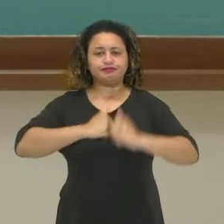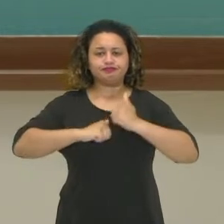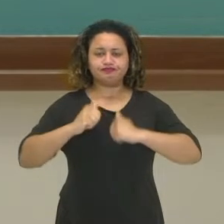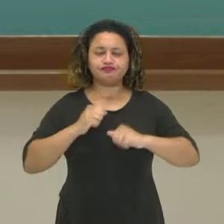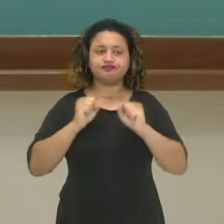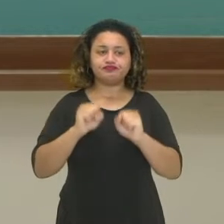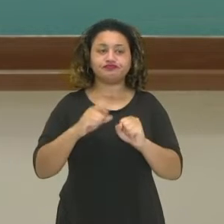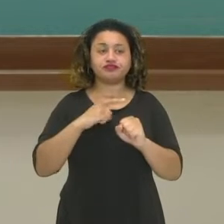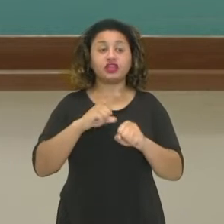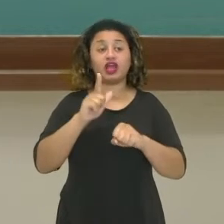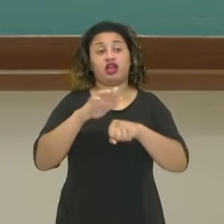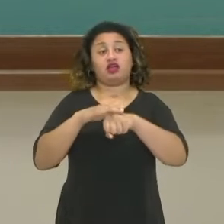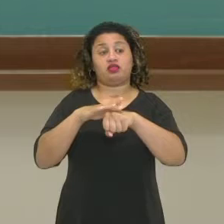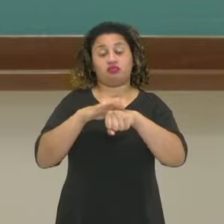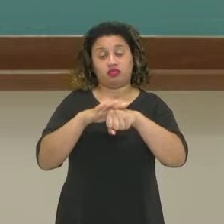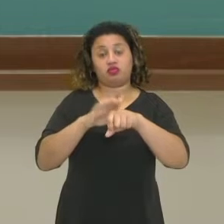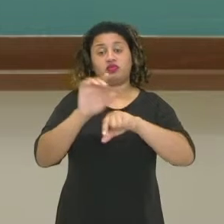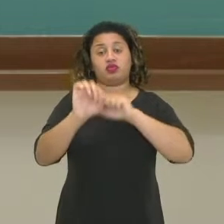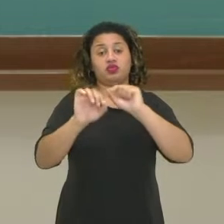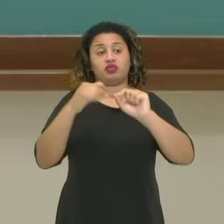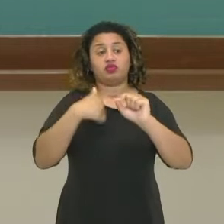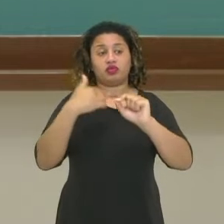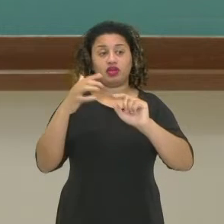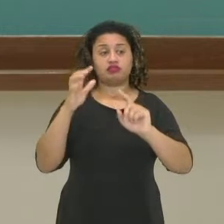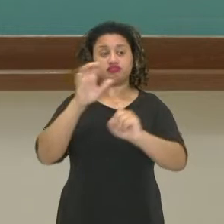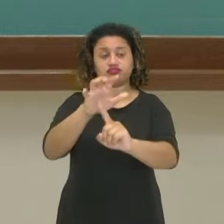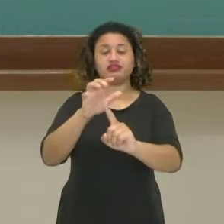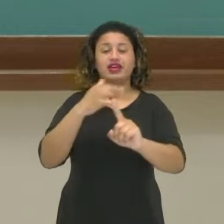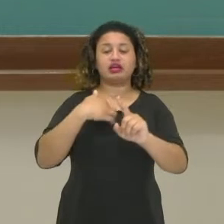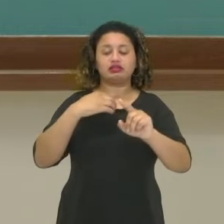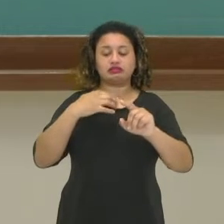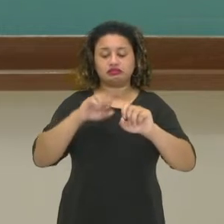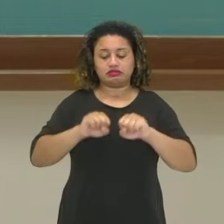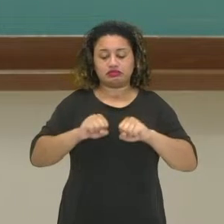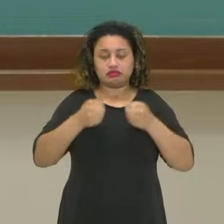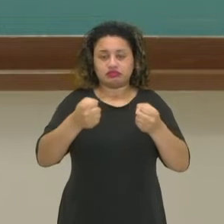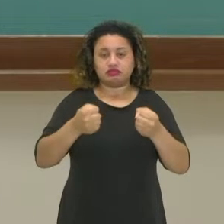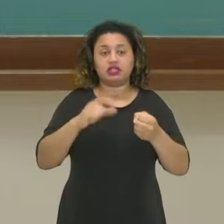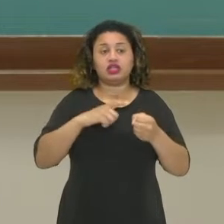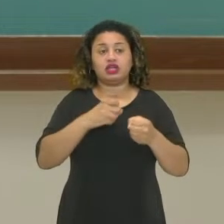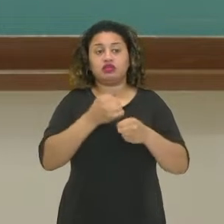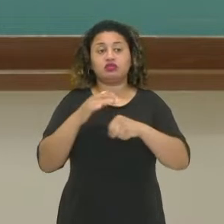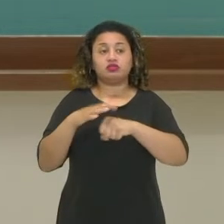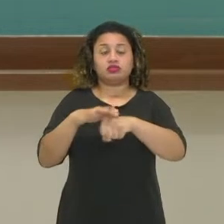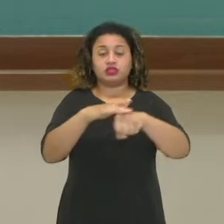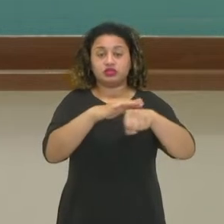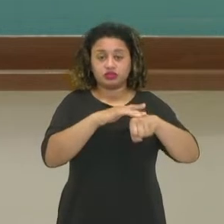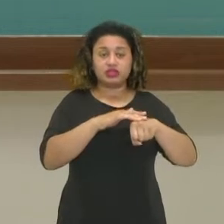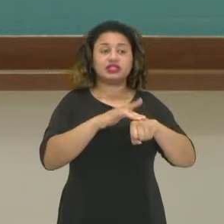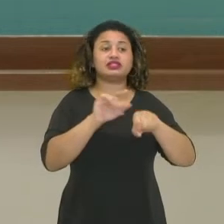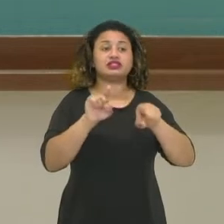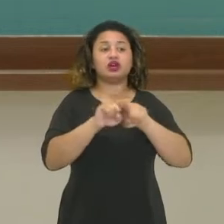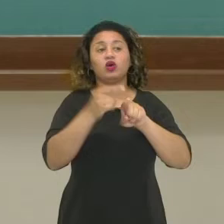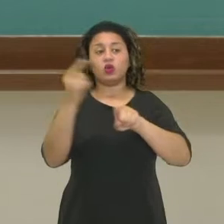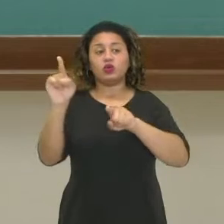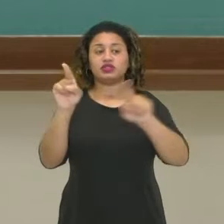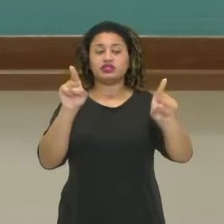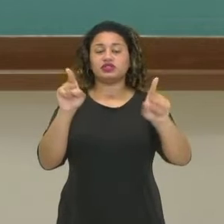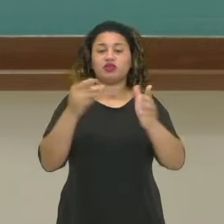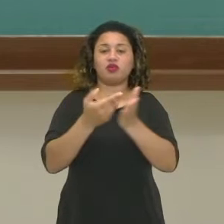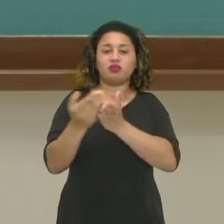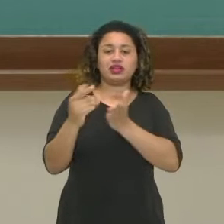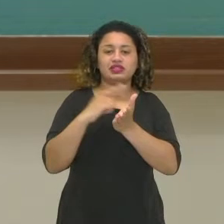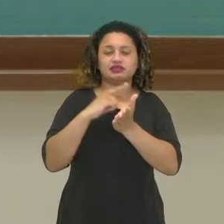uma doença que ataca, como é um vírus que ataca o sistema de defesa, algumas doenças oportunistas acabam aparecendo.